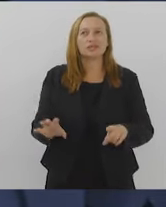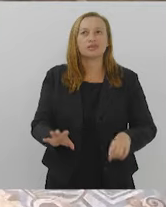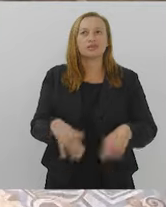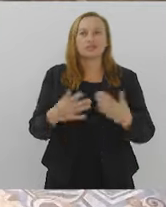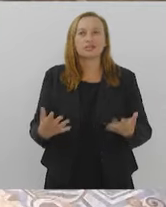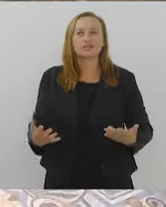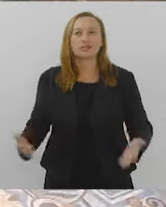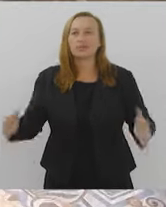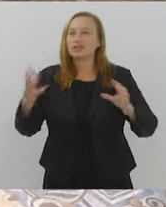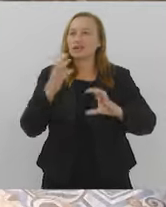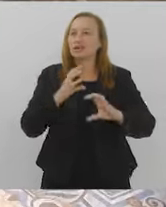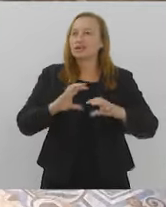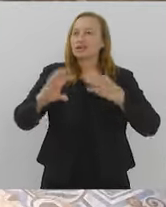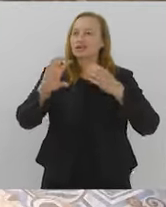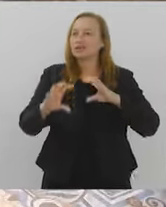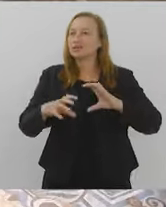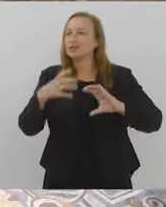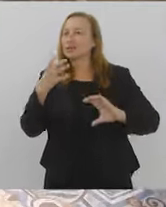Cantemos.